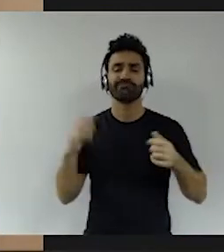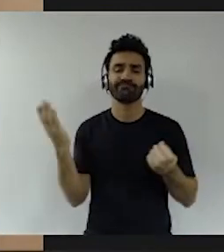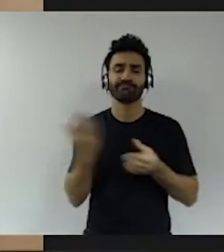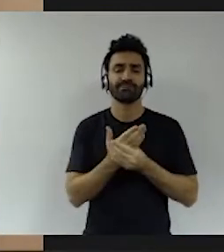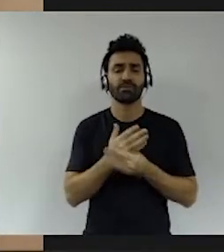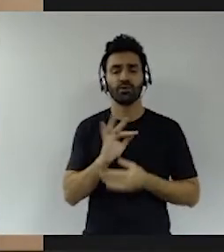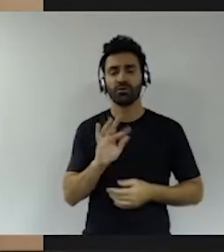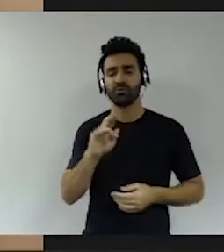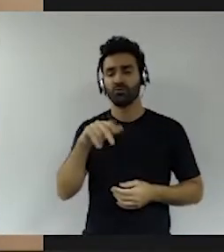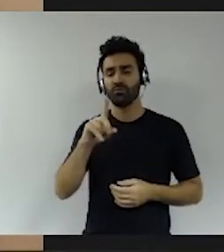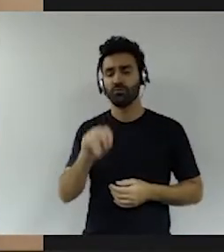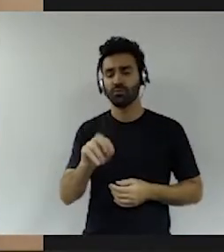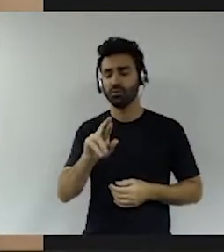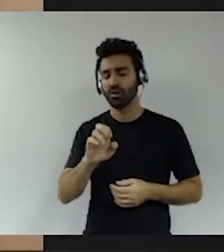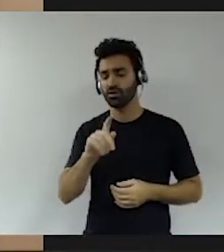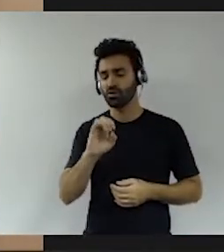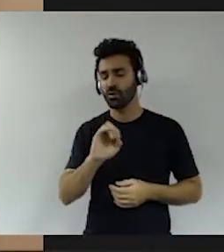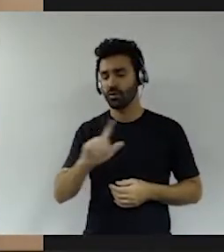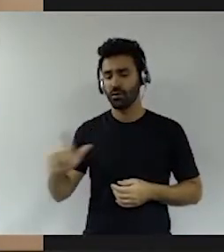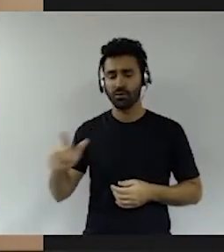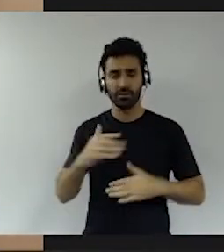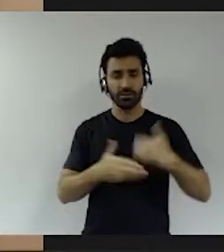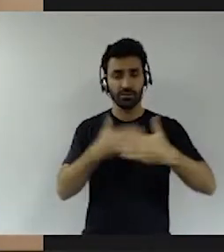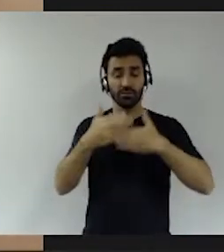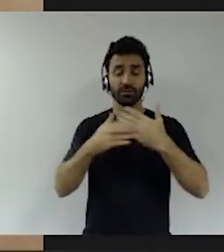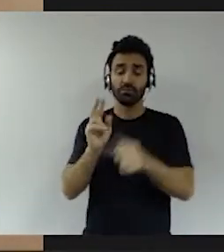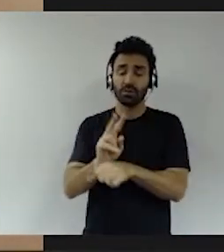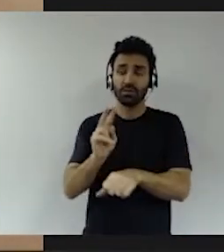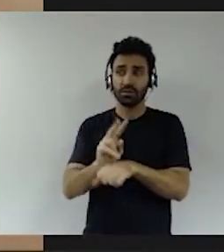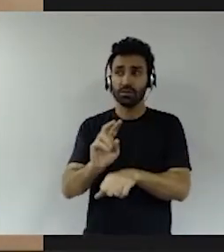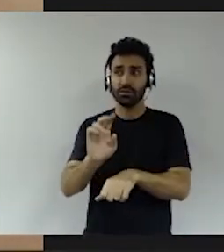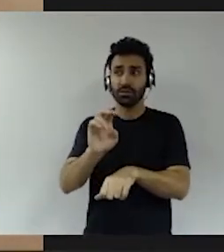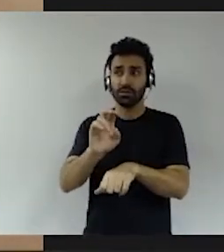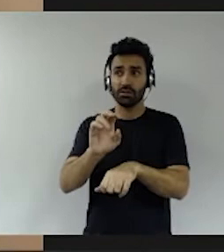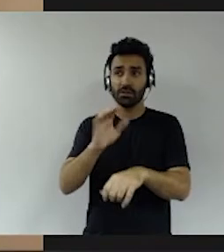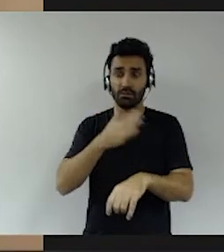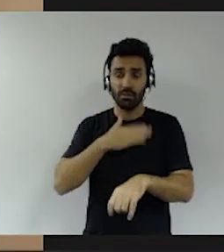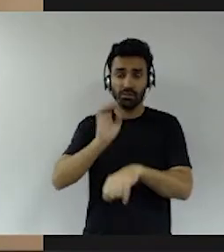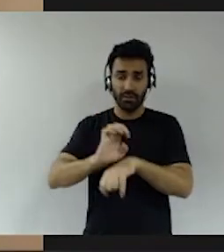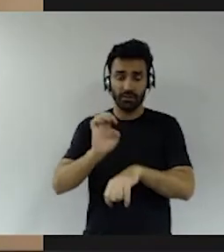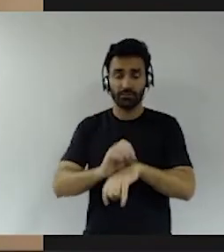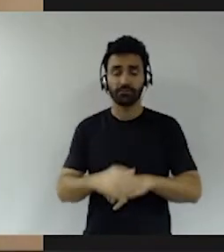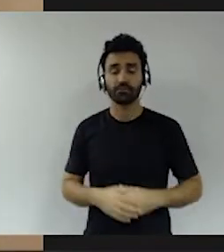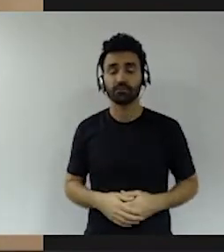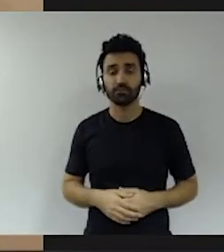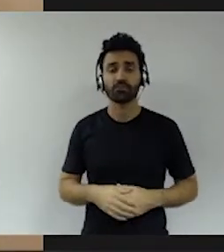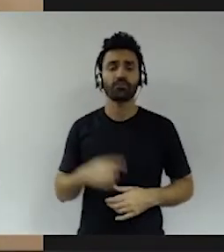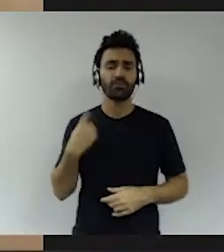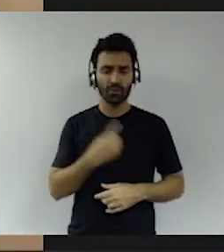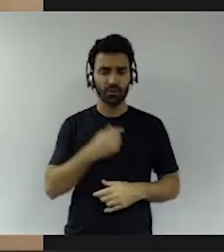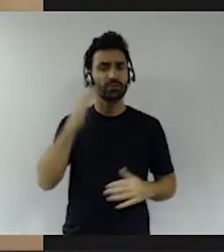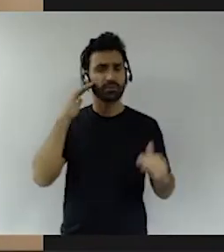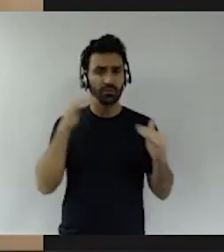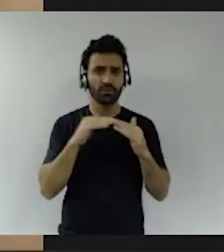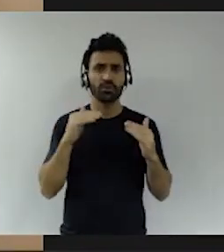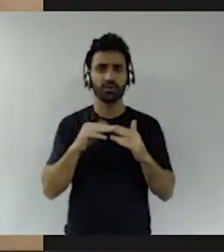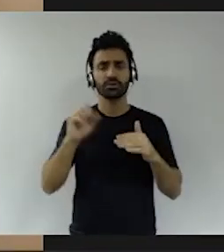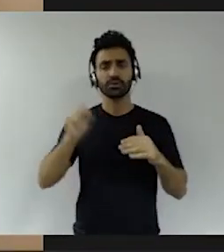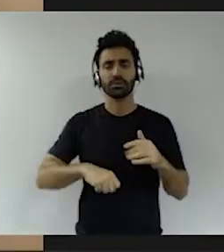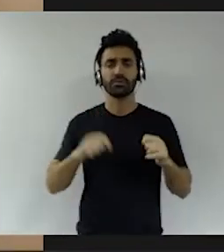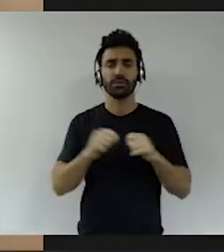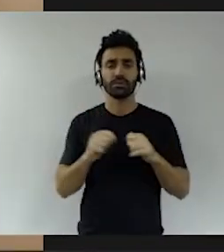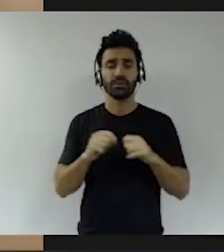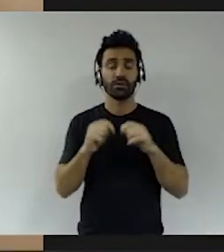de desenvolvimento para proteger estados como o meu. Isso tudo nós concordamos fazer, mas nós não concordamos